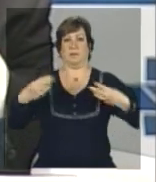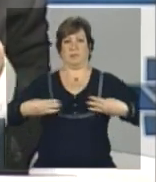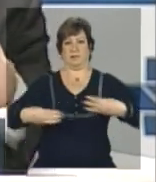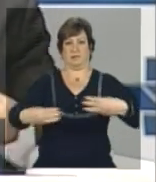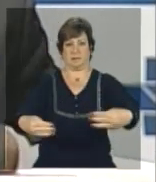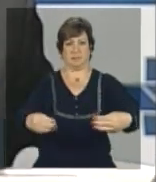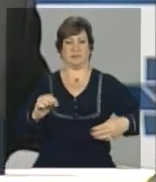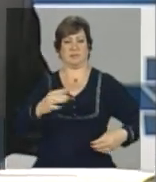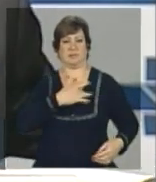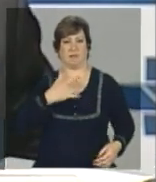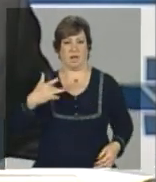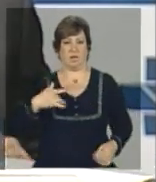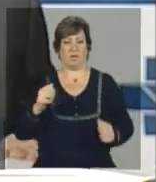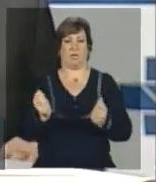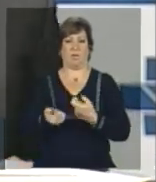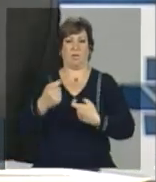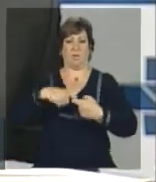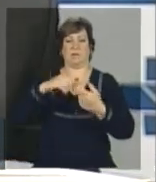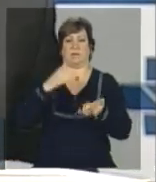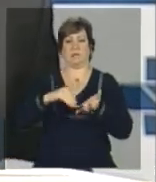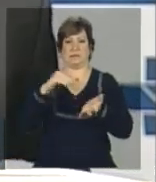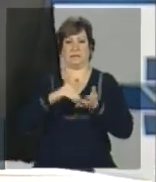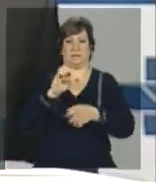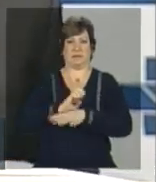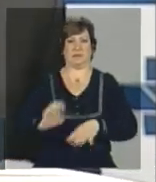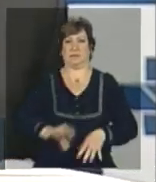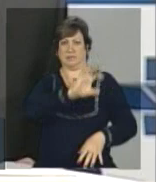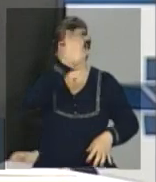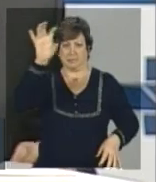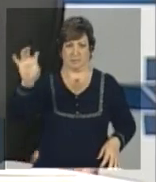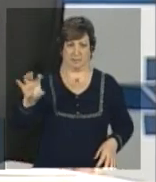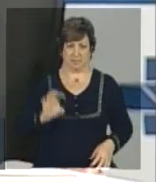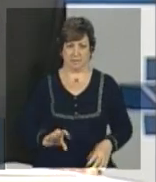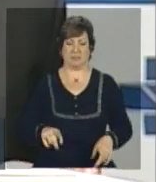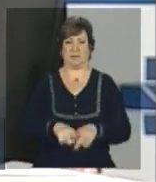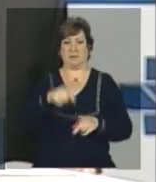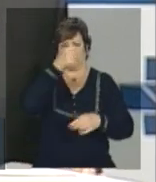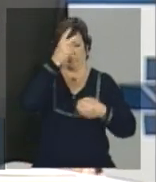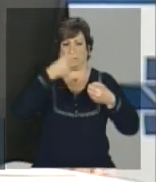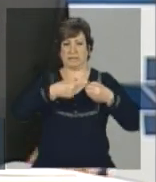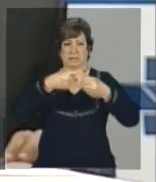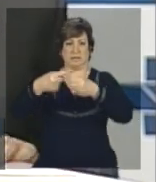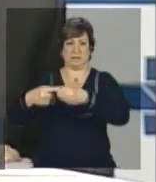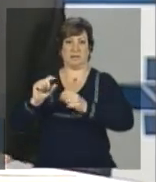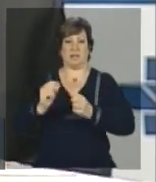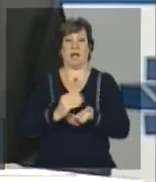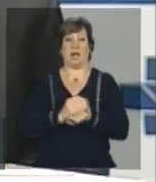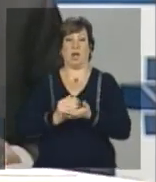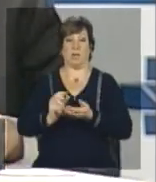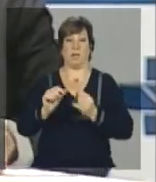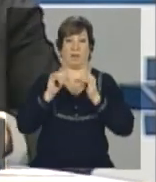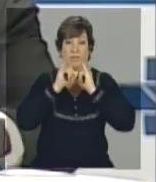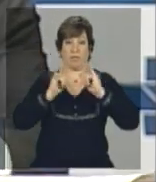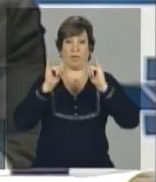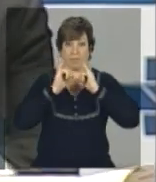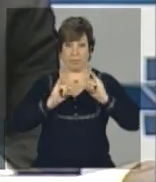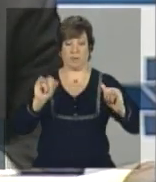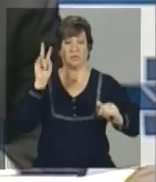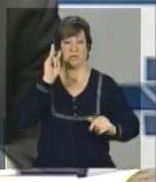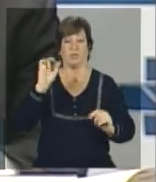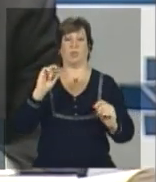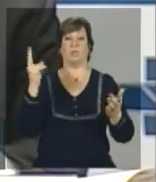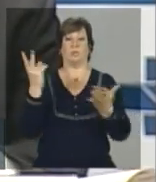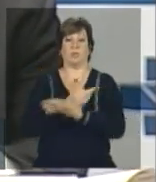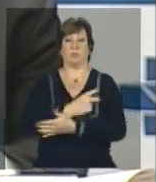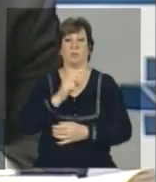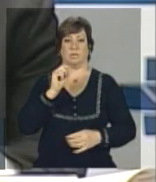parceria com as secretarias estaduais e as secretarias municipais. E a partir dos dados de